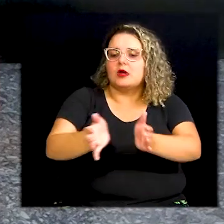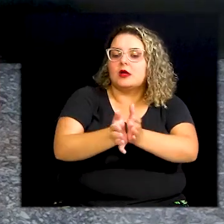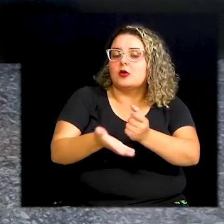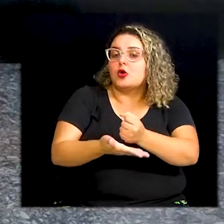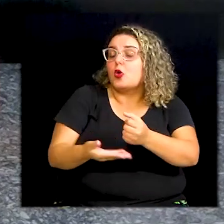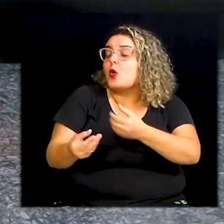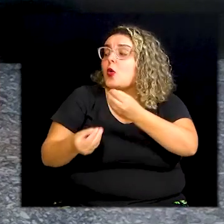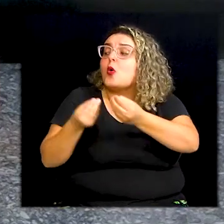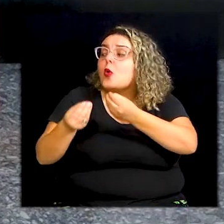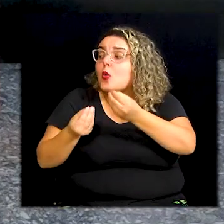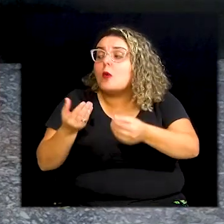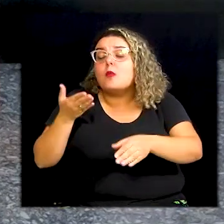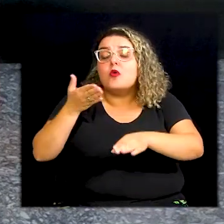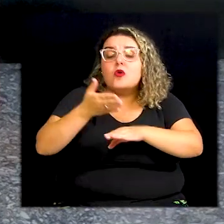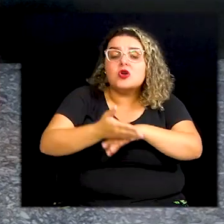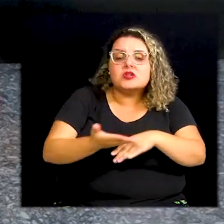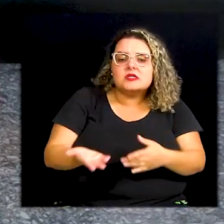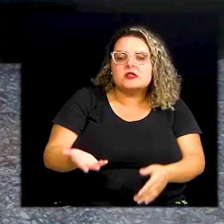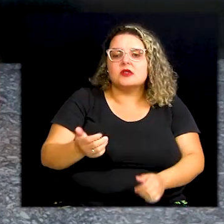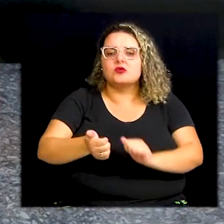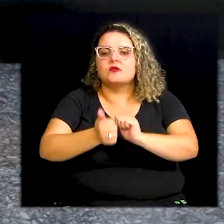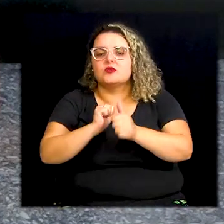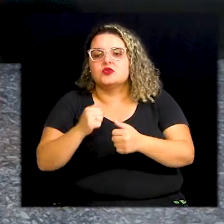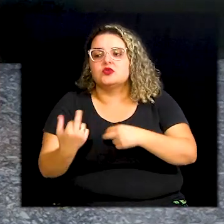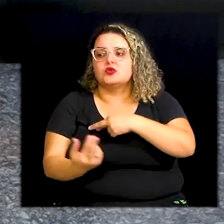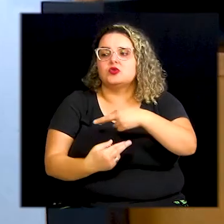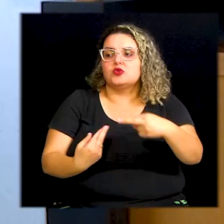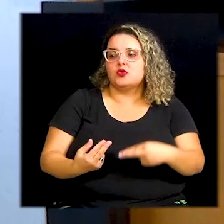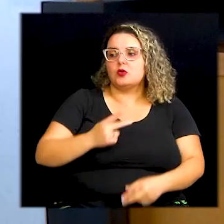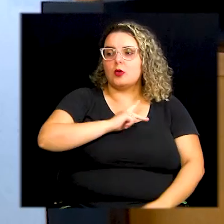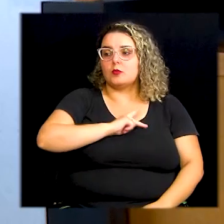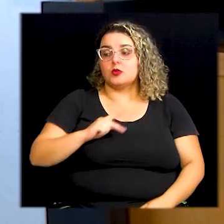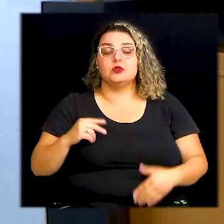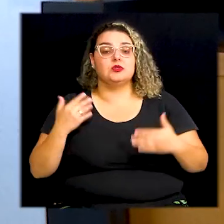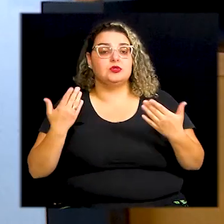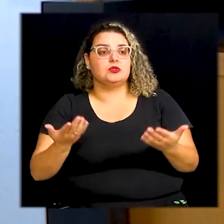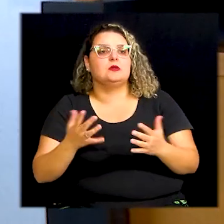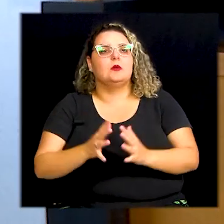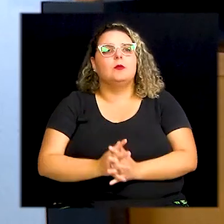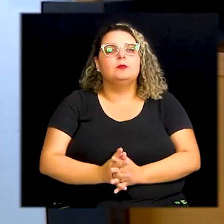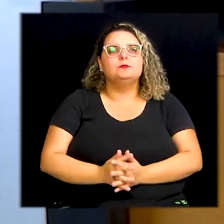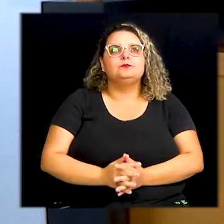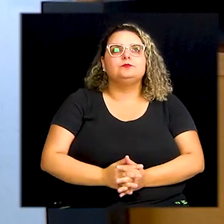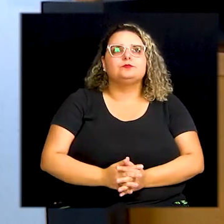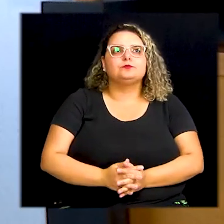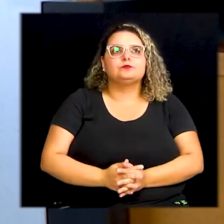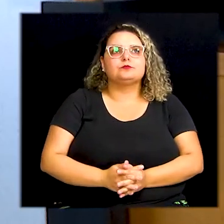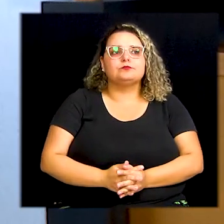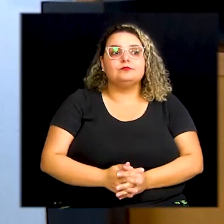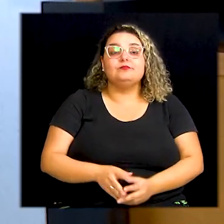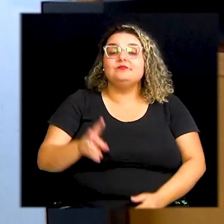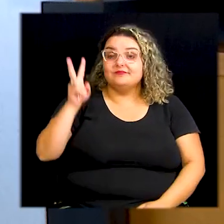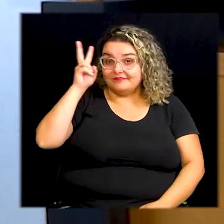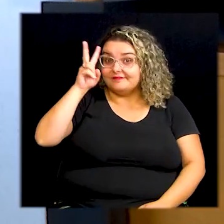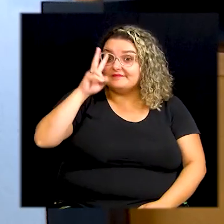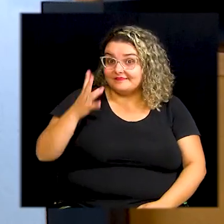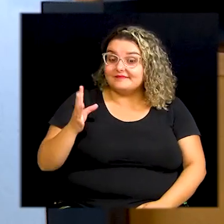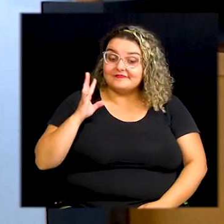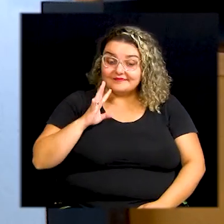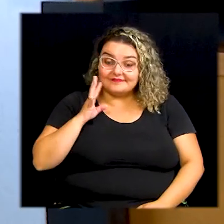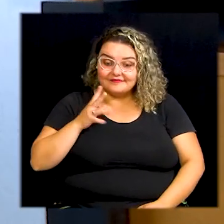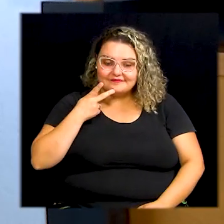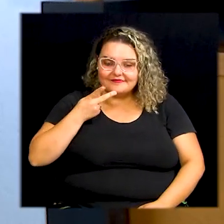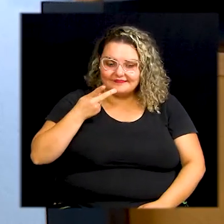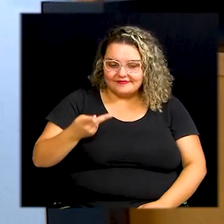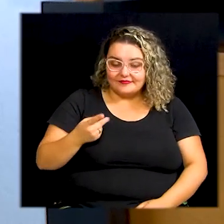categoria de base. Como é que foi a sua entrada no futebol e a sua relação com a Ponte? Então, é uma história bem legal